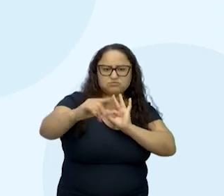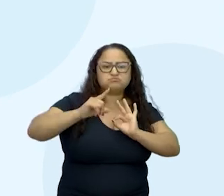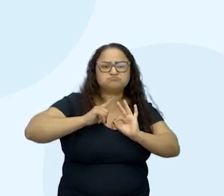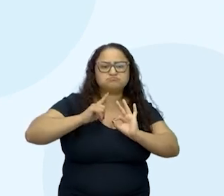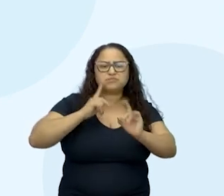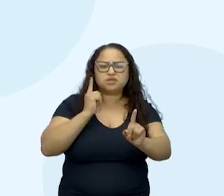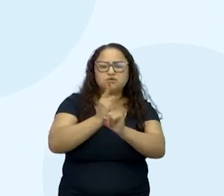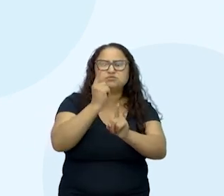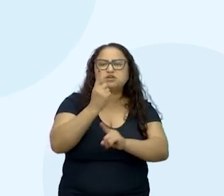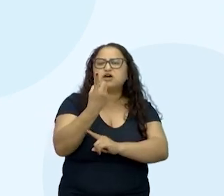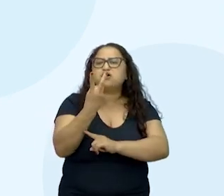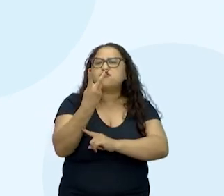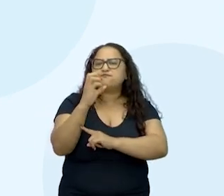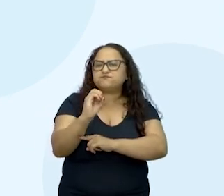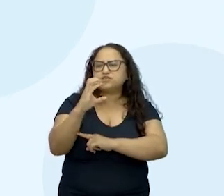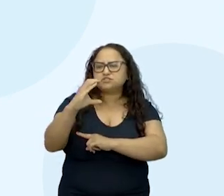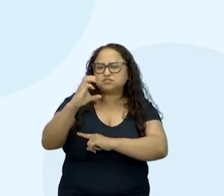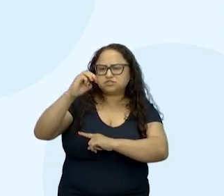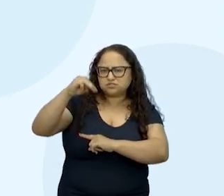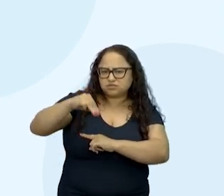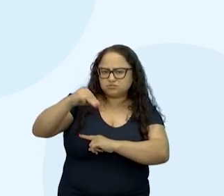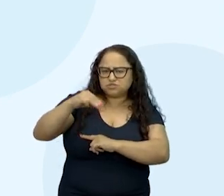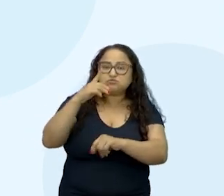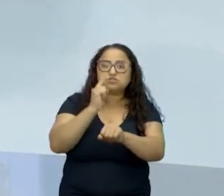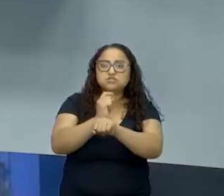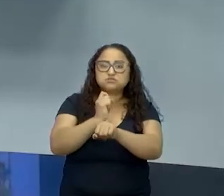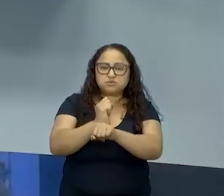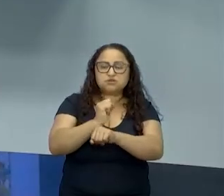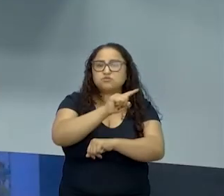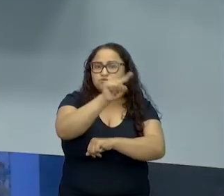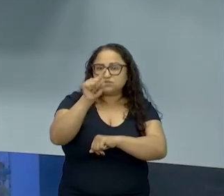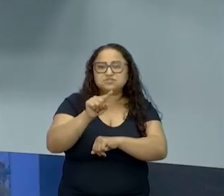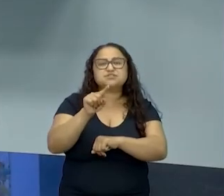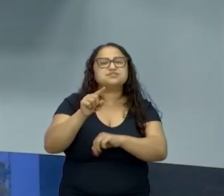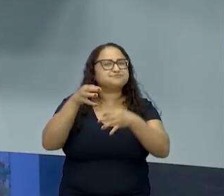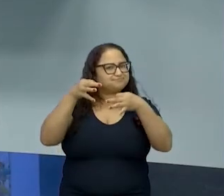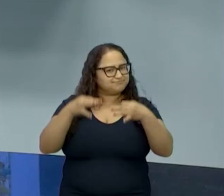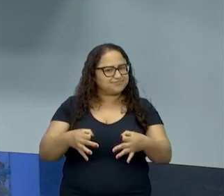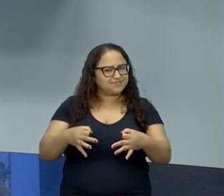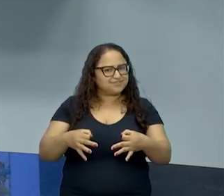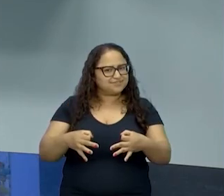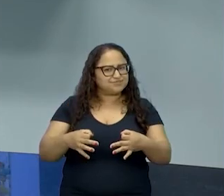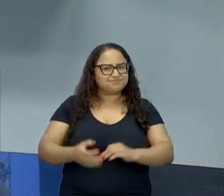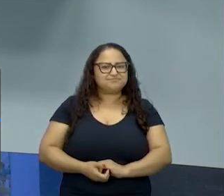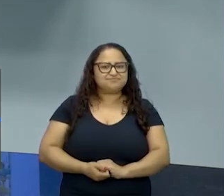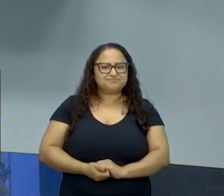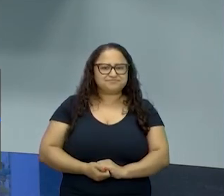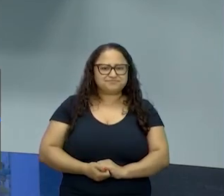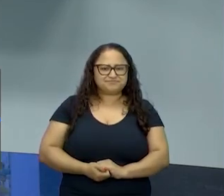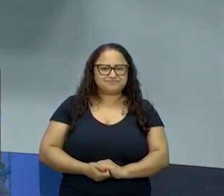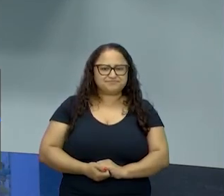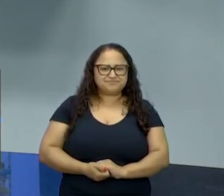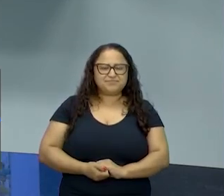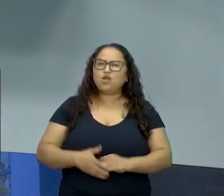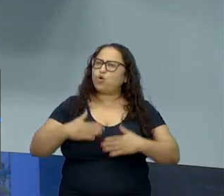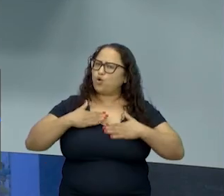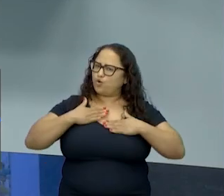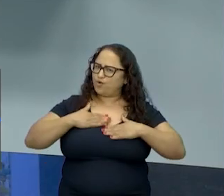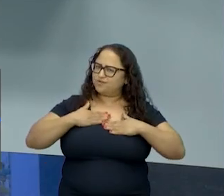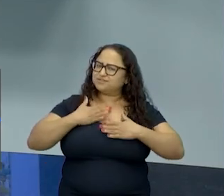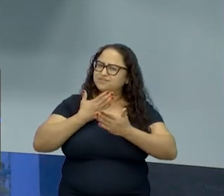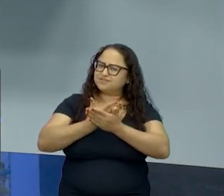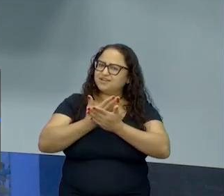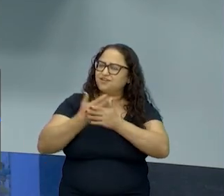encontraria 20 centímetros. Espero que vocês tenham acertado, hein? Então, espero que vocês tenham gostado da